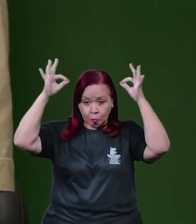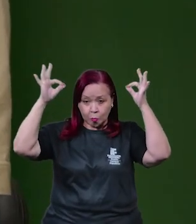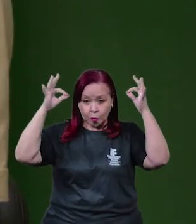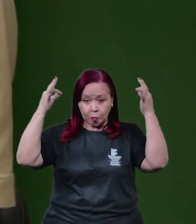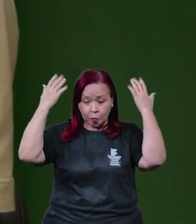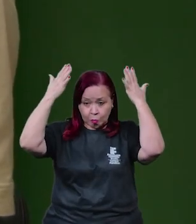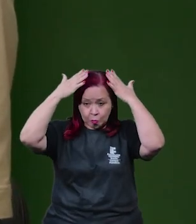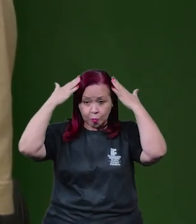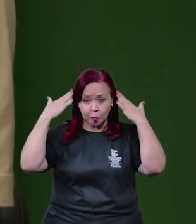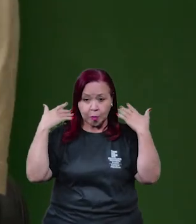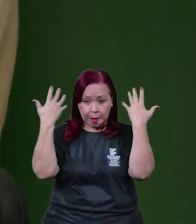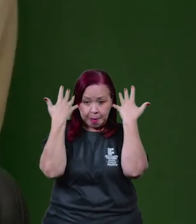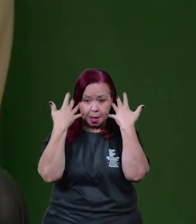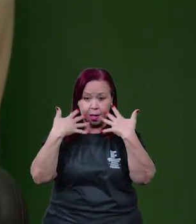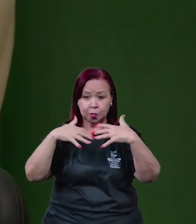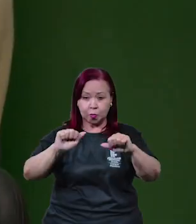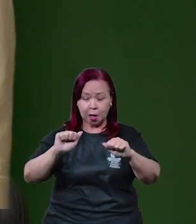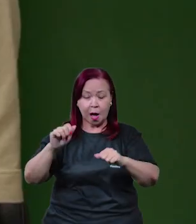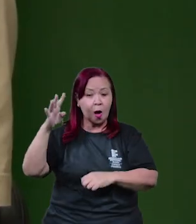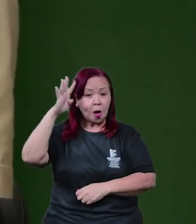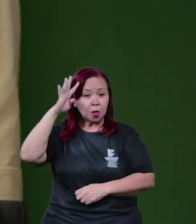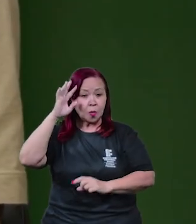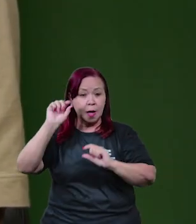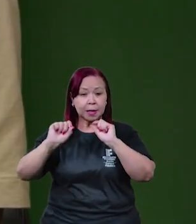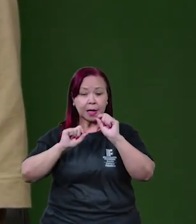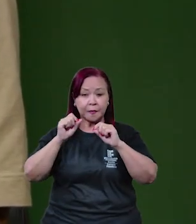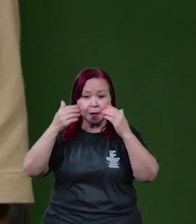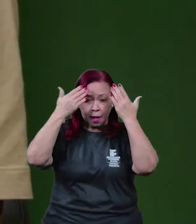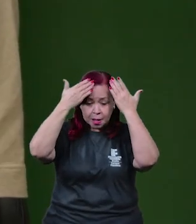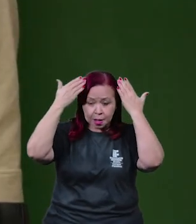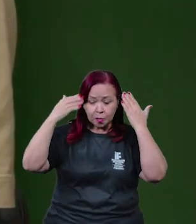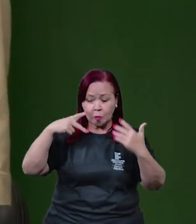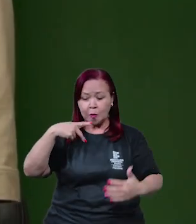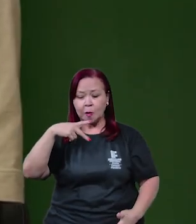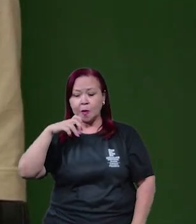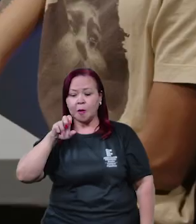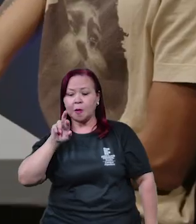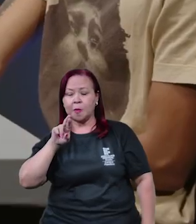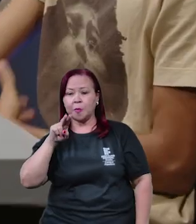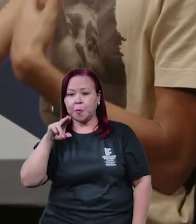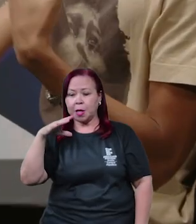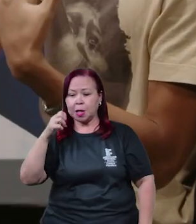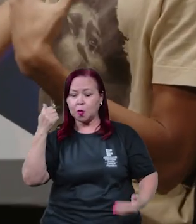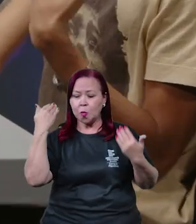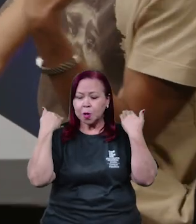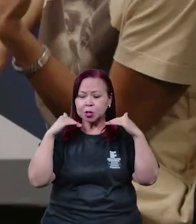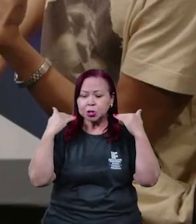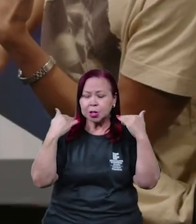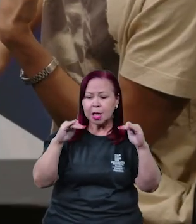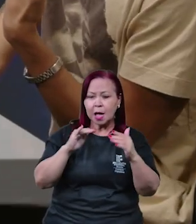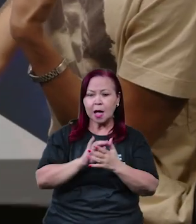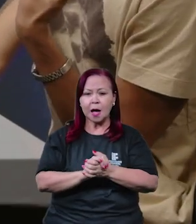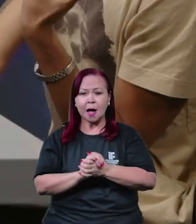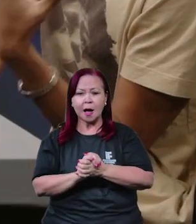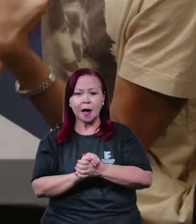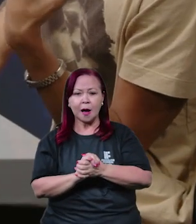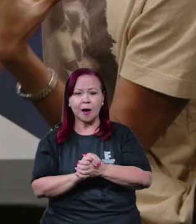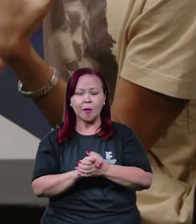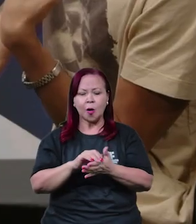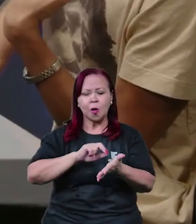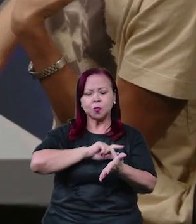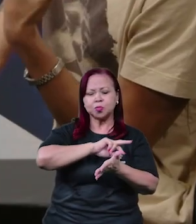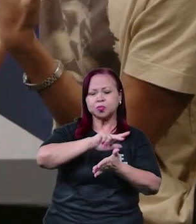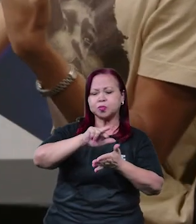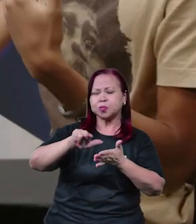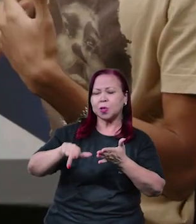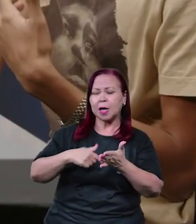com uma lace Chanel, e na sexta no Já tá baile, de tipo assim, trança. tipo Aham. assim, essa parada essa